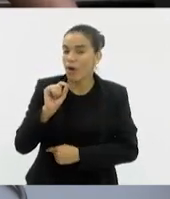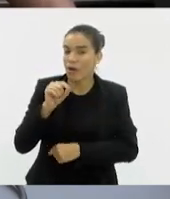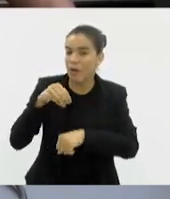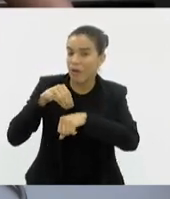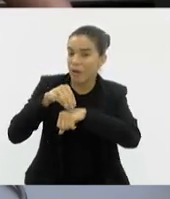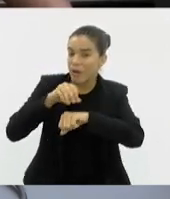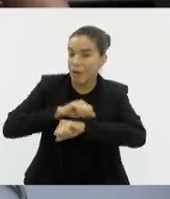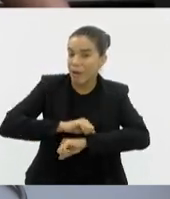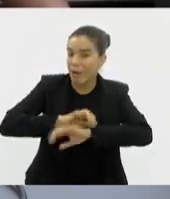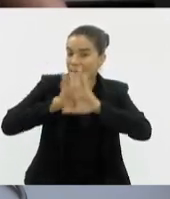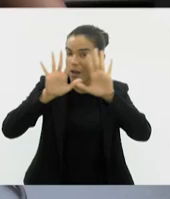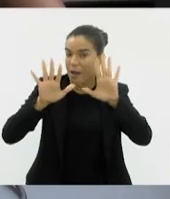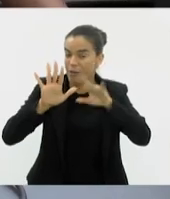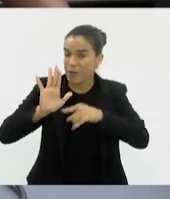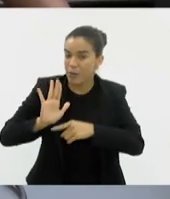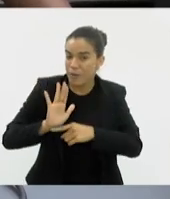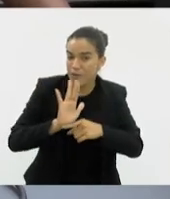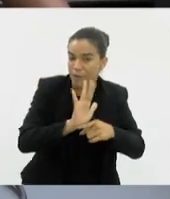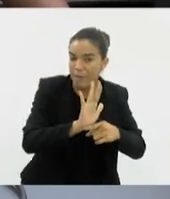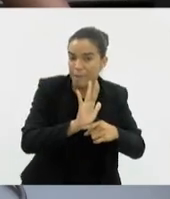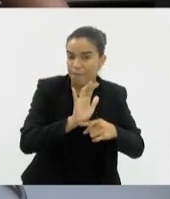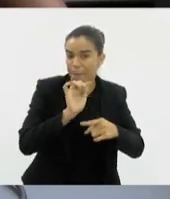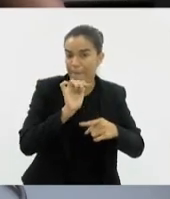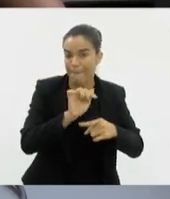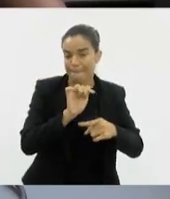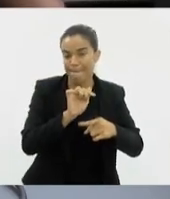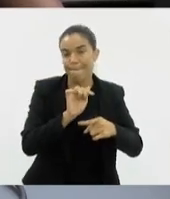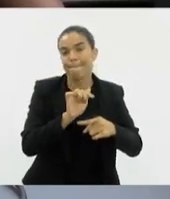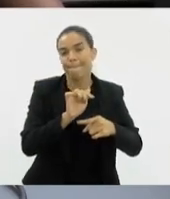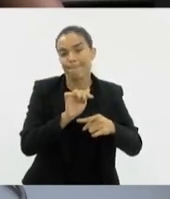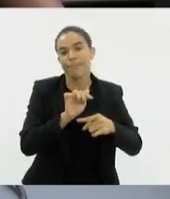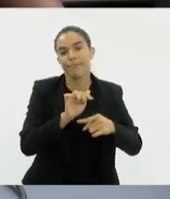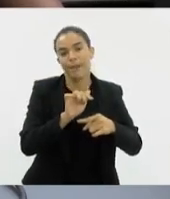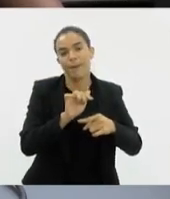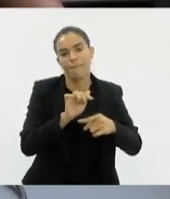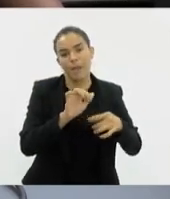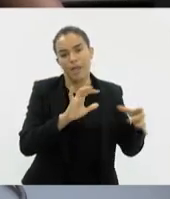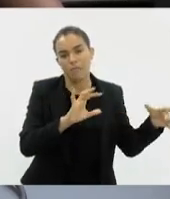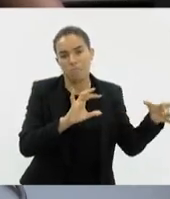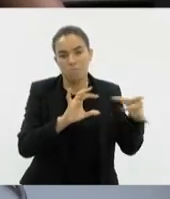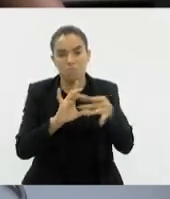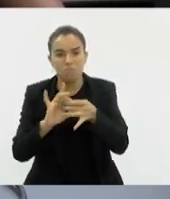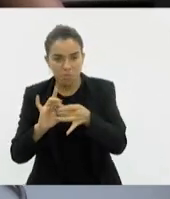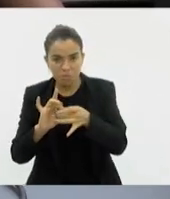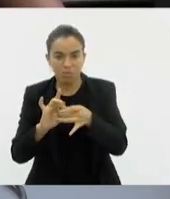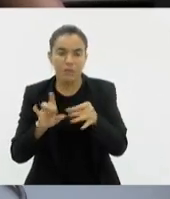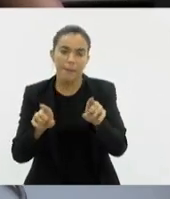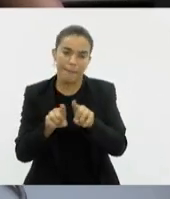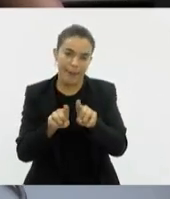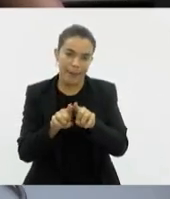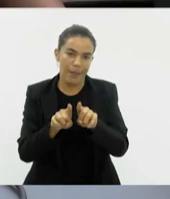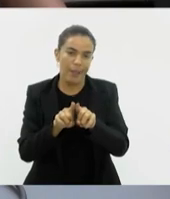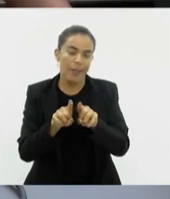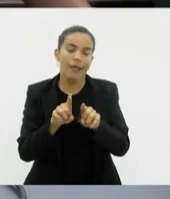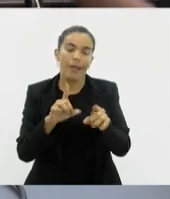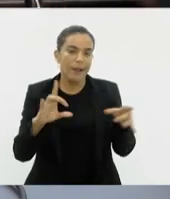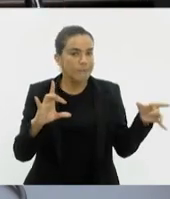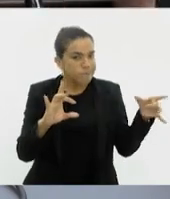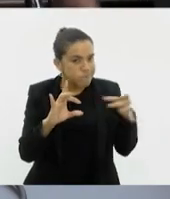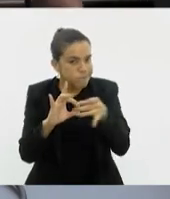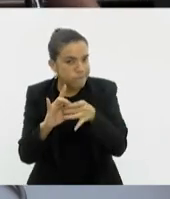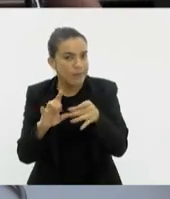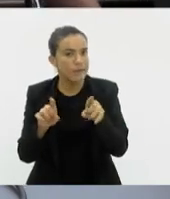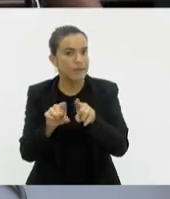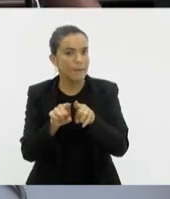que o benefício ele também se estende, ele abarca, ele abarca